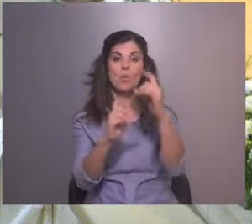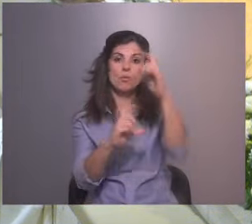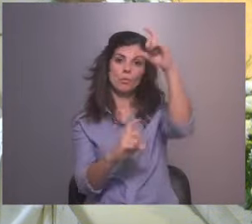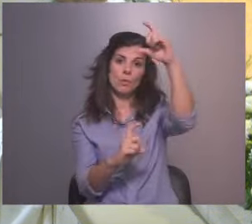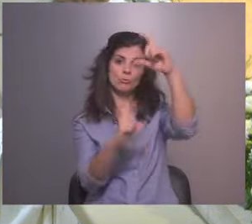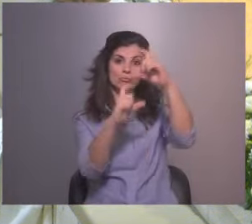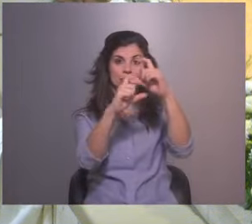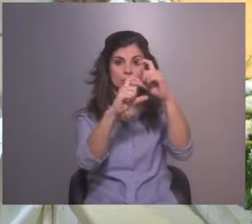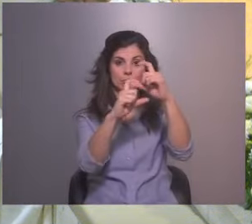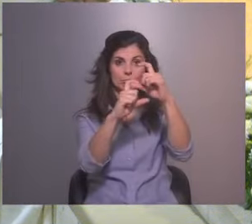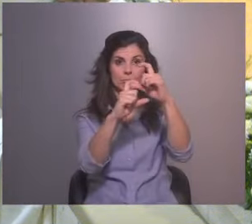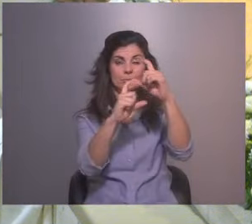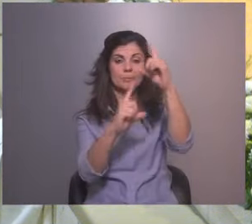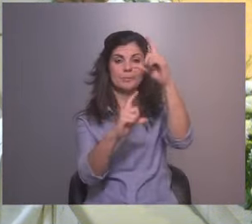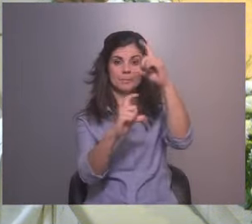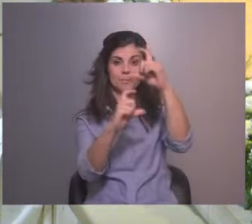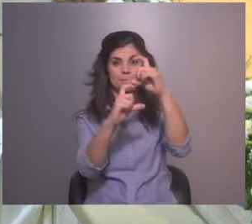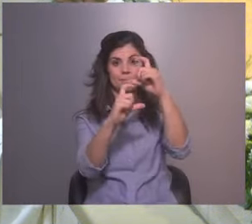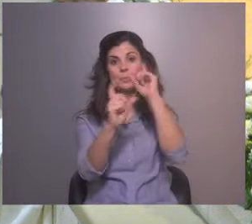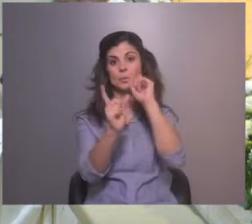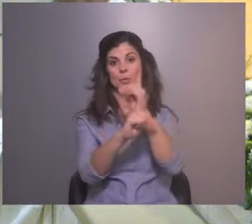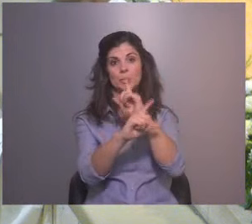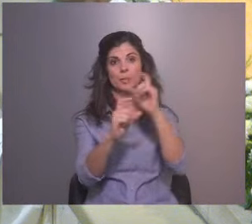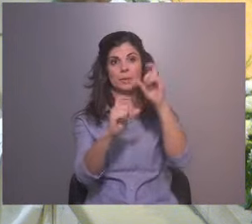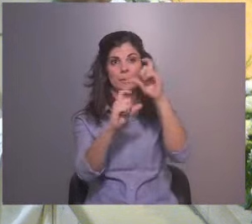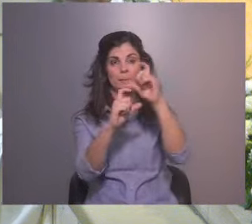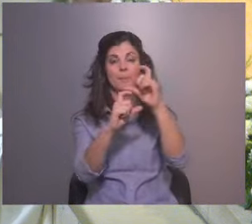Dizemos todos. Da